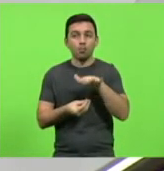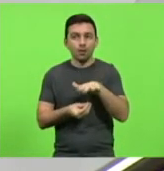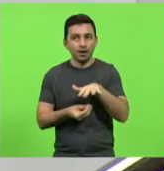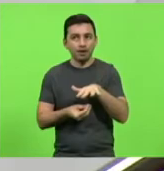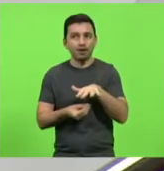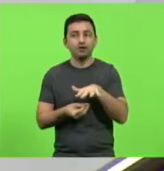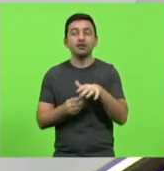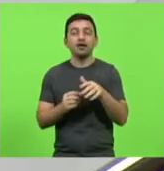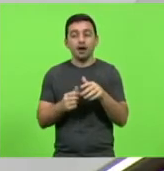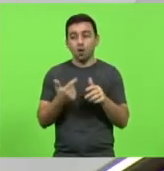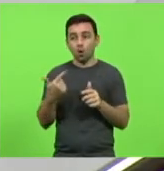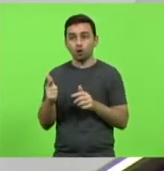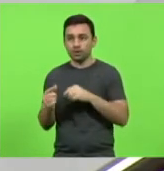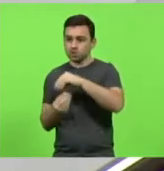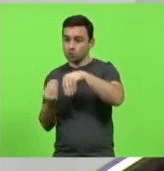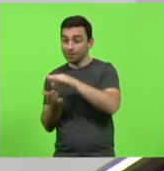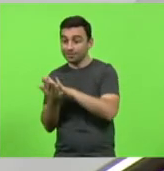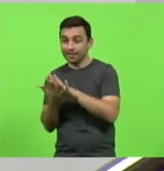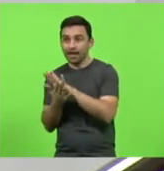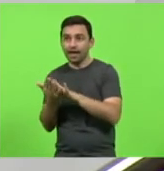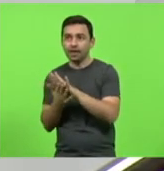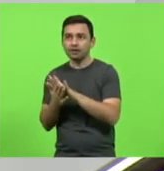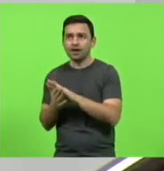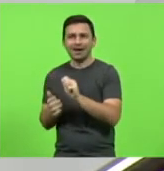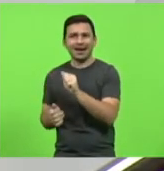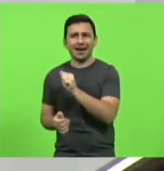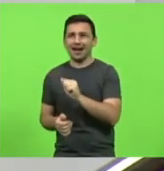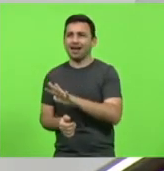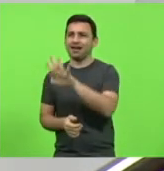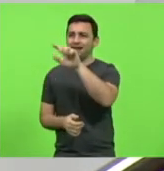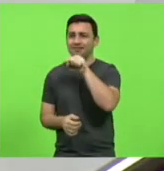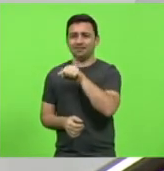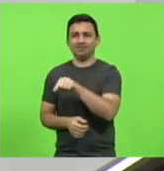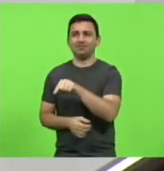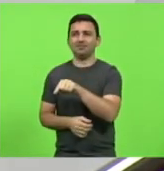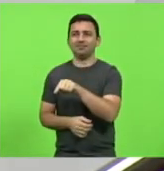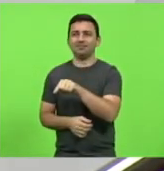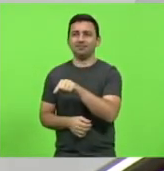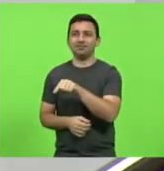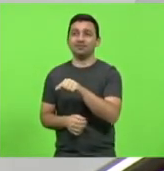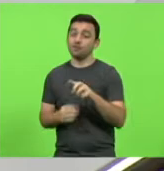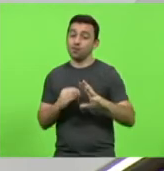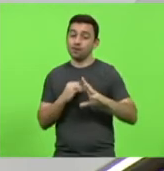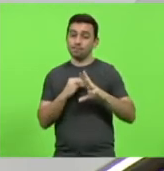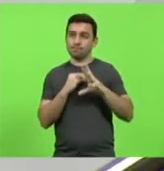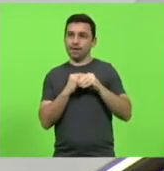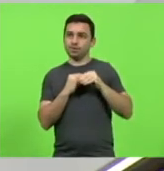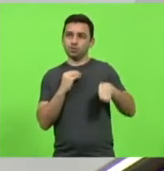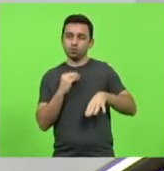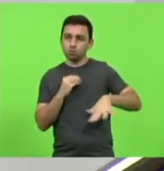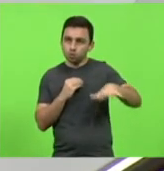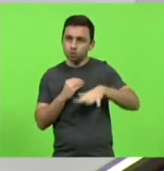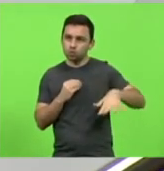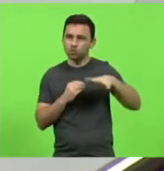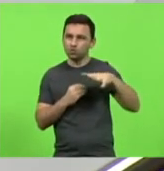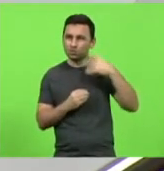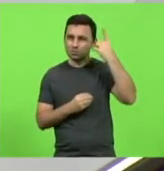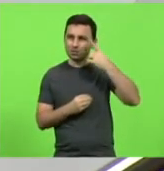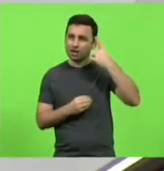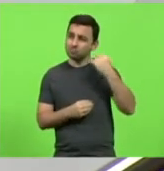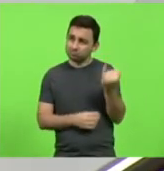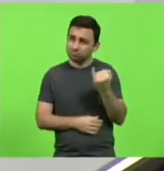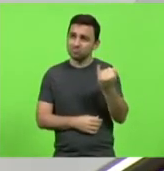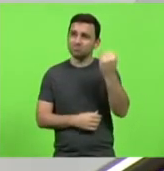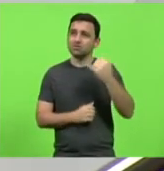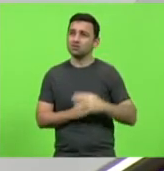foi contaminada de forma cruzada é um valor muito maior. Mas as emendas, elas são importantes, são muito importantes, para